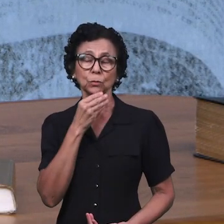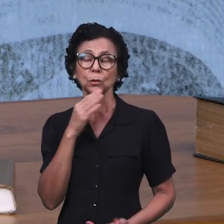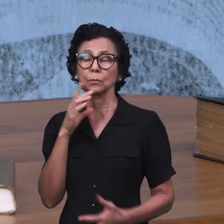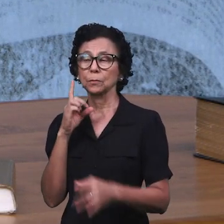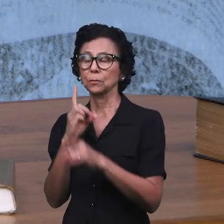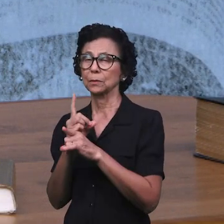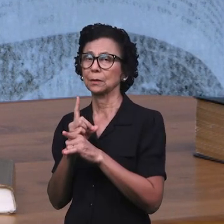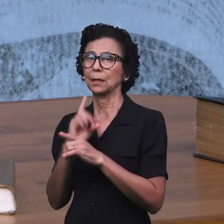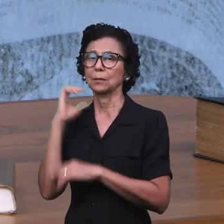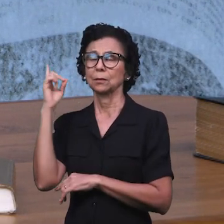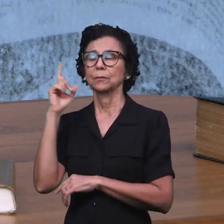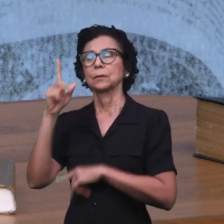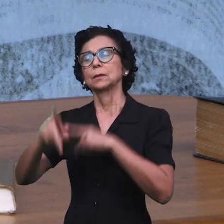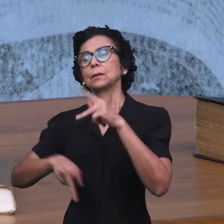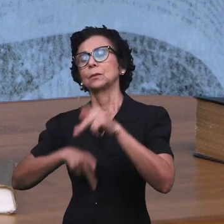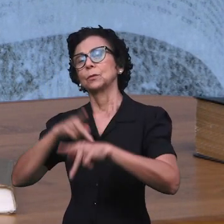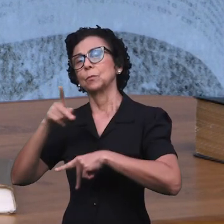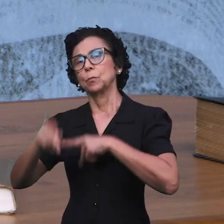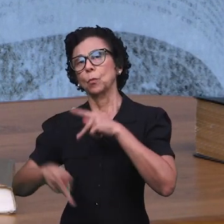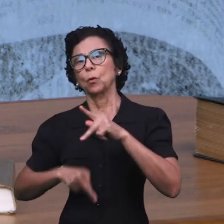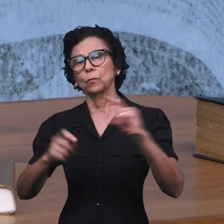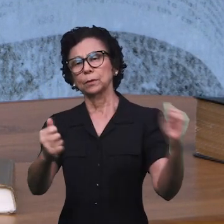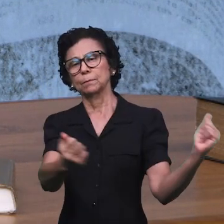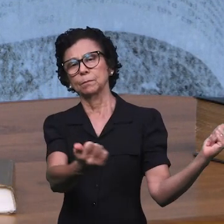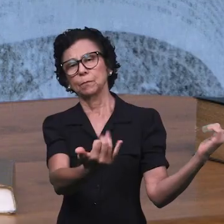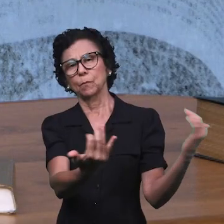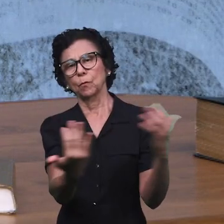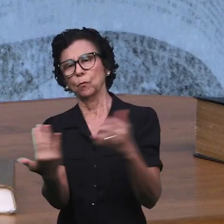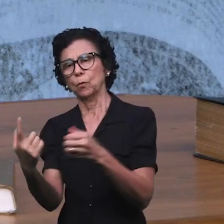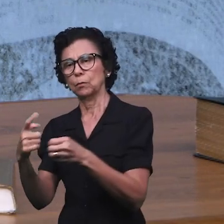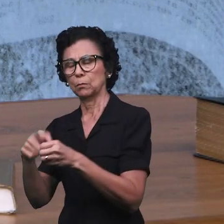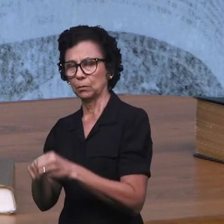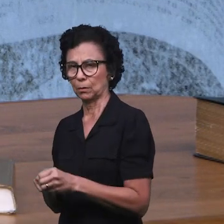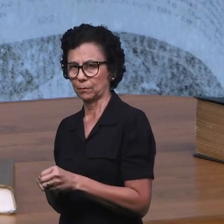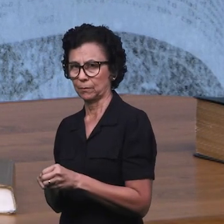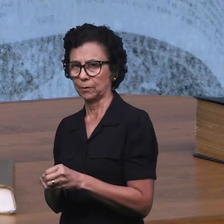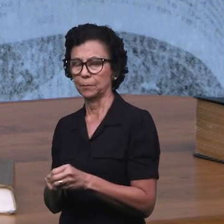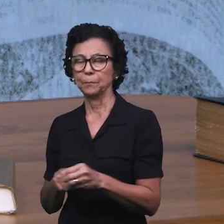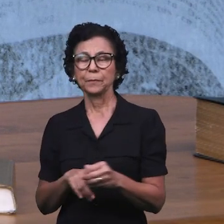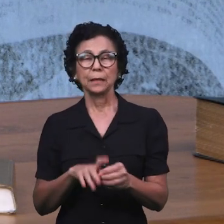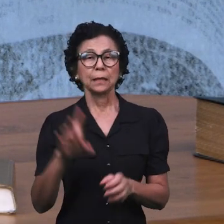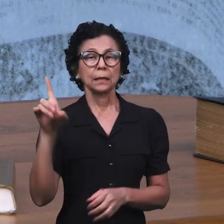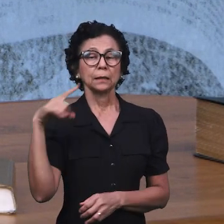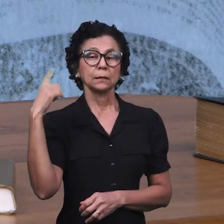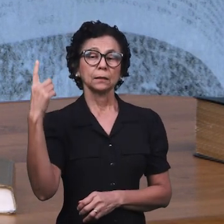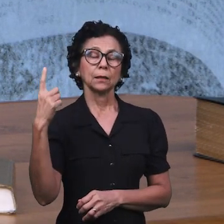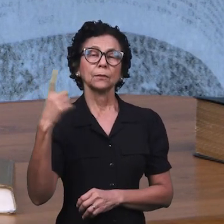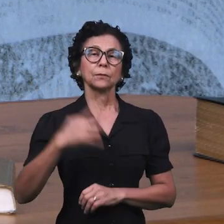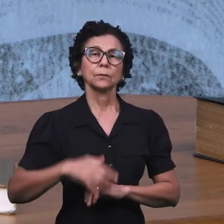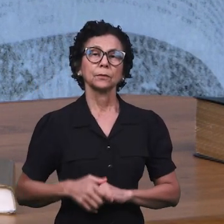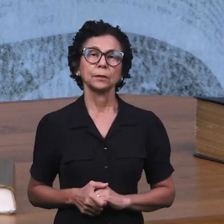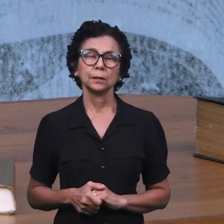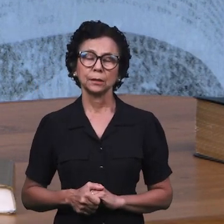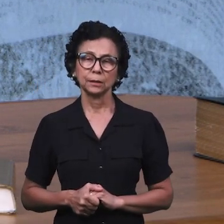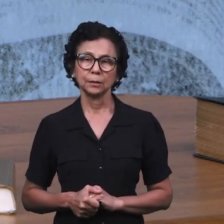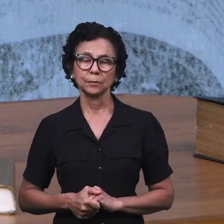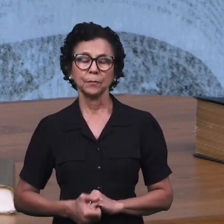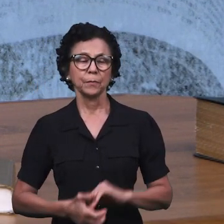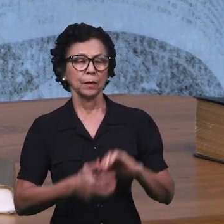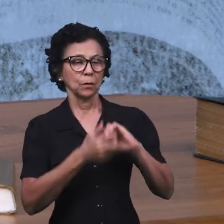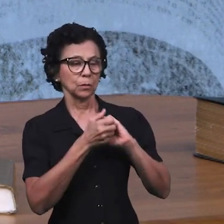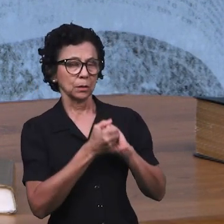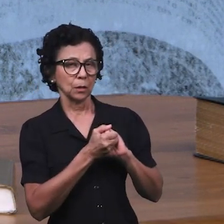Davi e do povo que com ele vinha. E chegando-se Davi ao povo, o saudou em